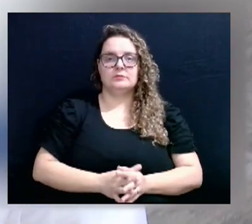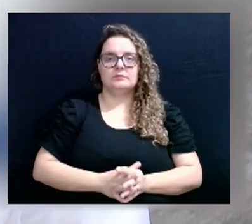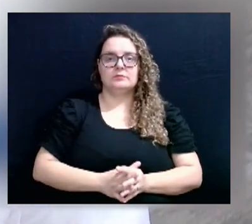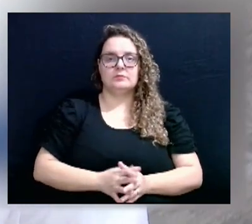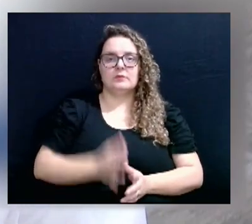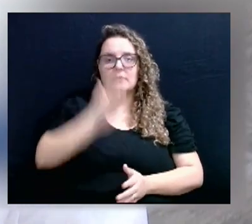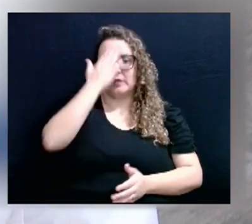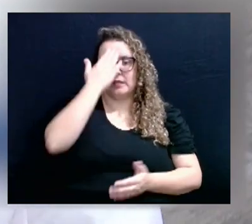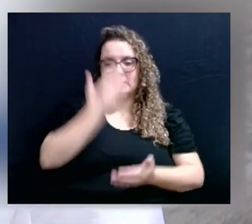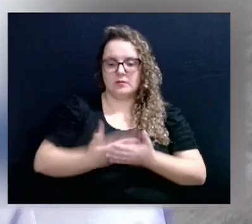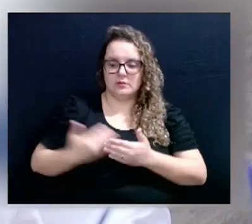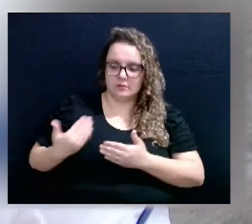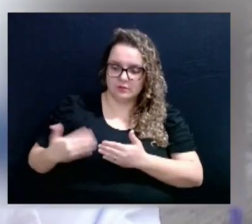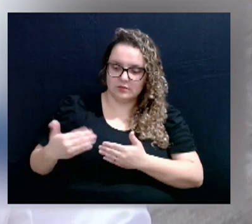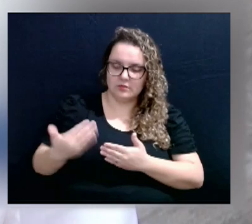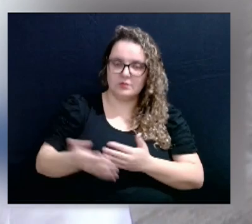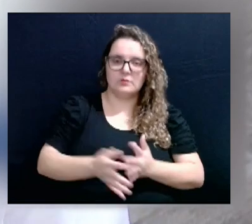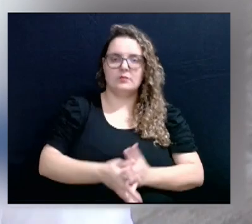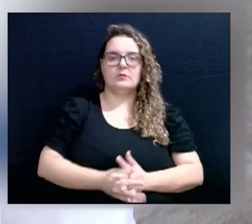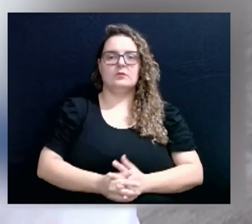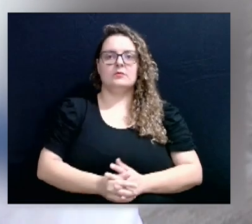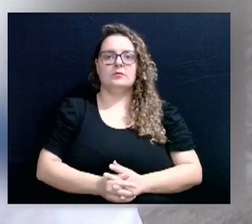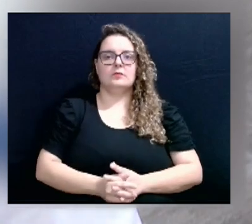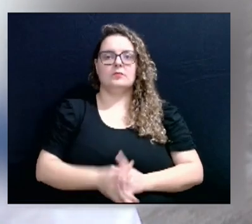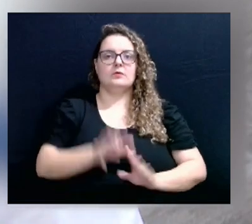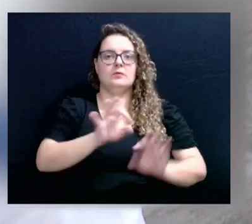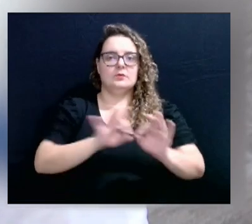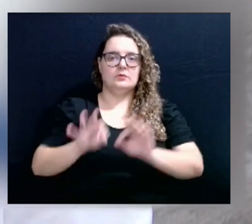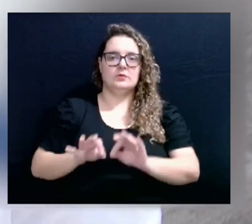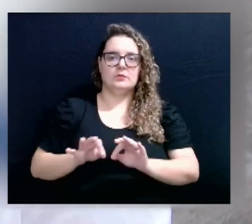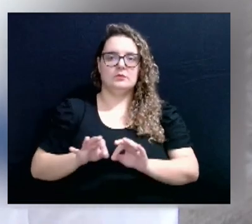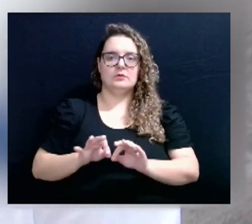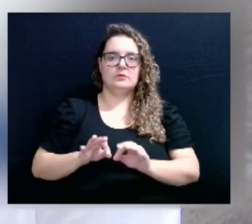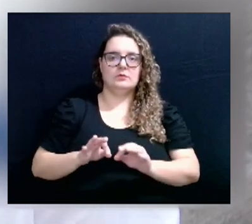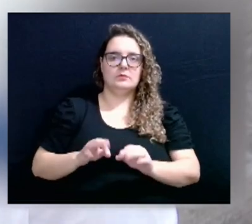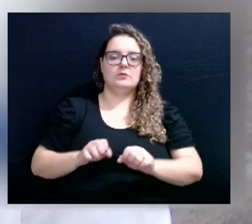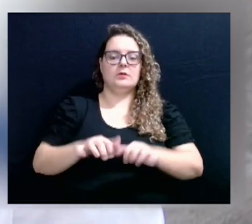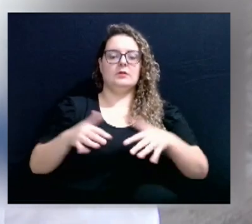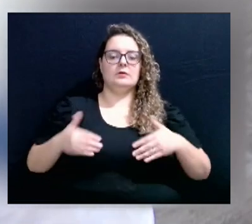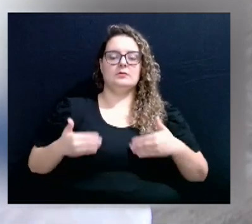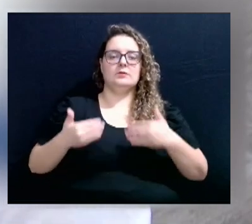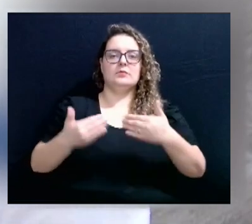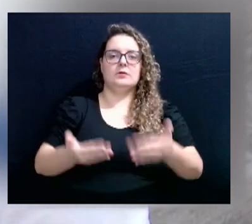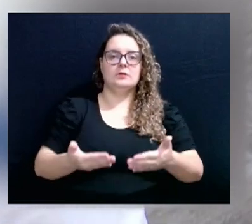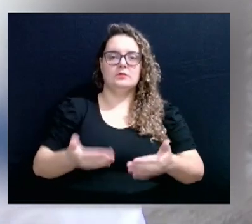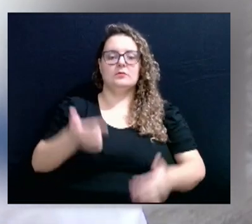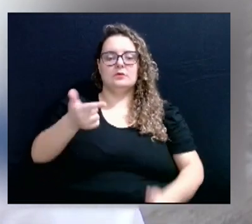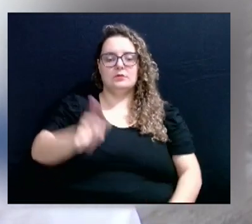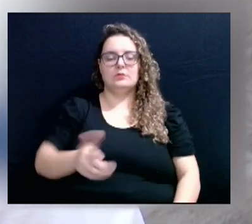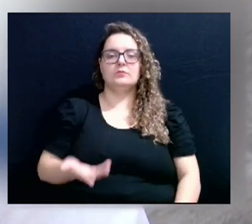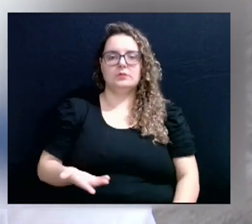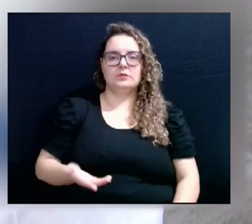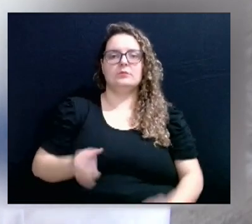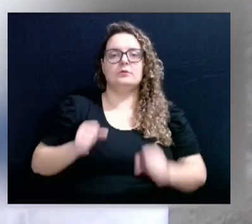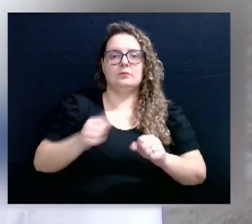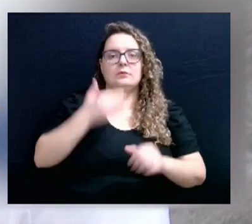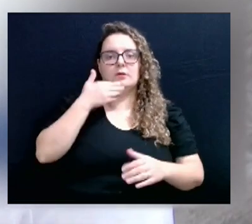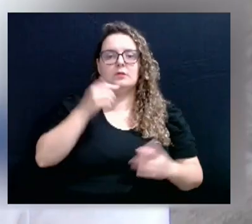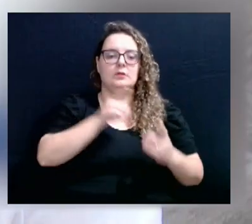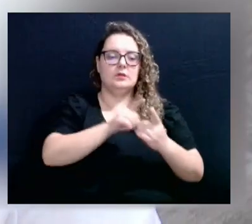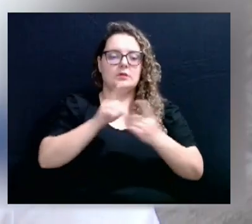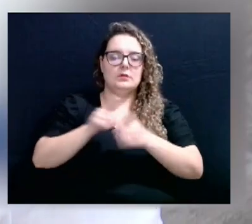frente os projetos que acabaram de passar pela audiência vão dar sequência para poder melhor atender a população,